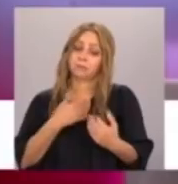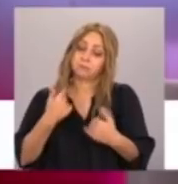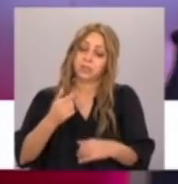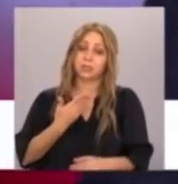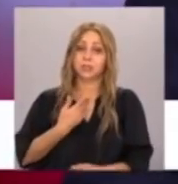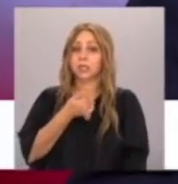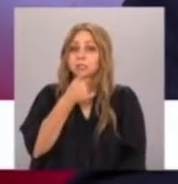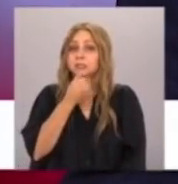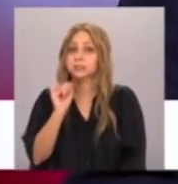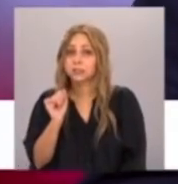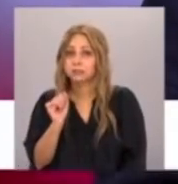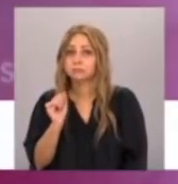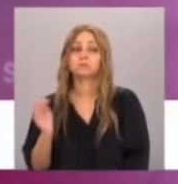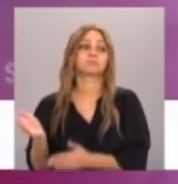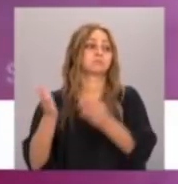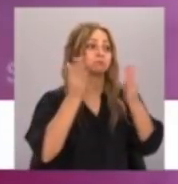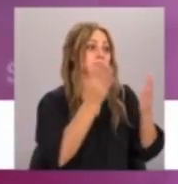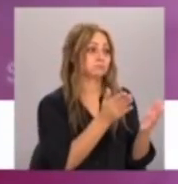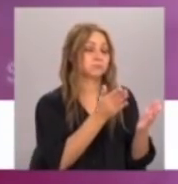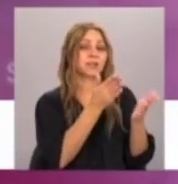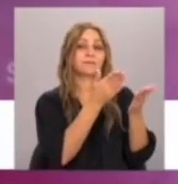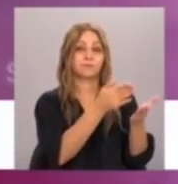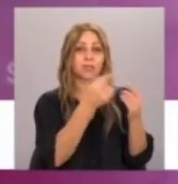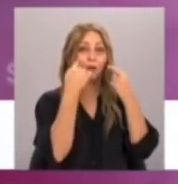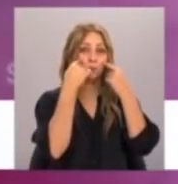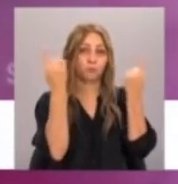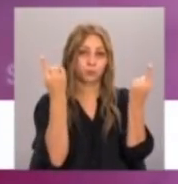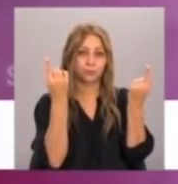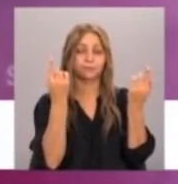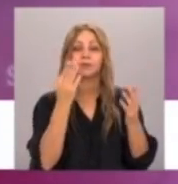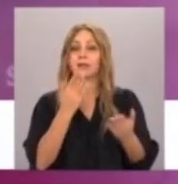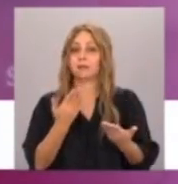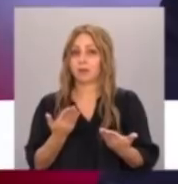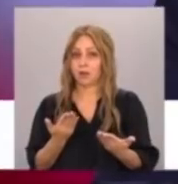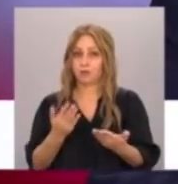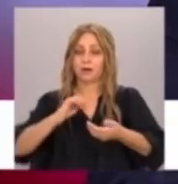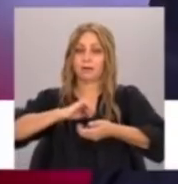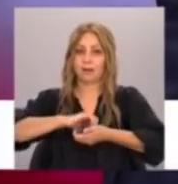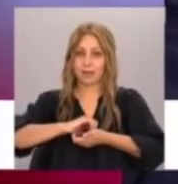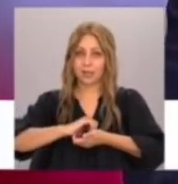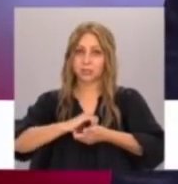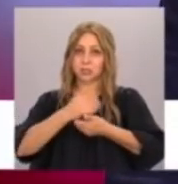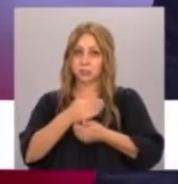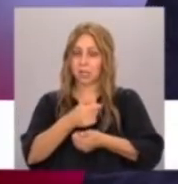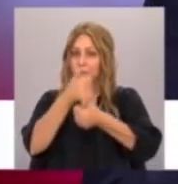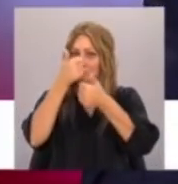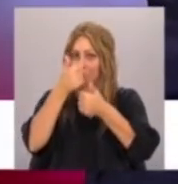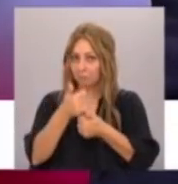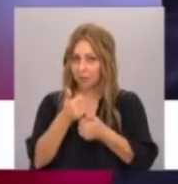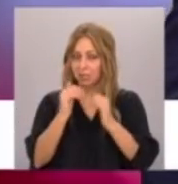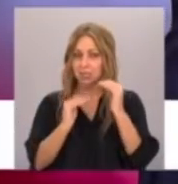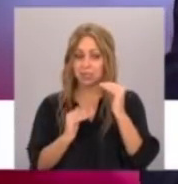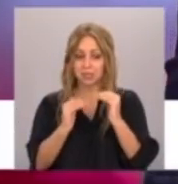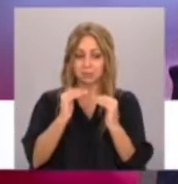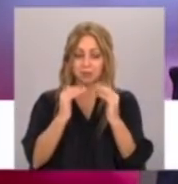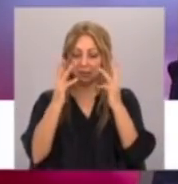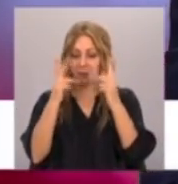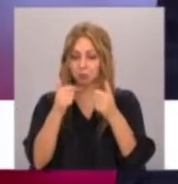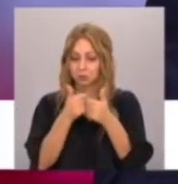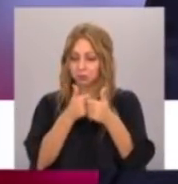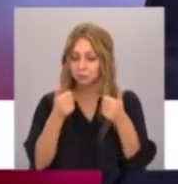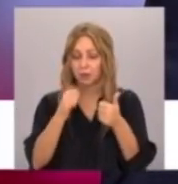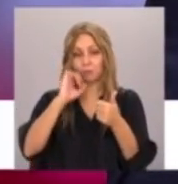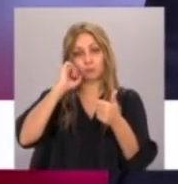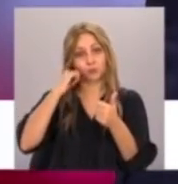fazer esse trabalho tanto eu uma vez que a Caixa está capitalizada está equilibrada não está